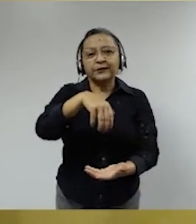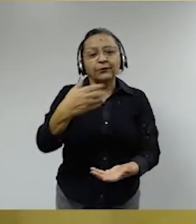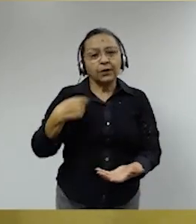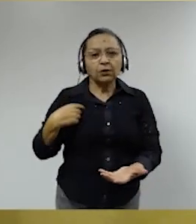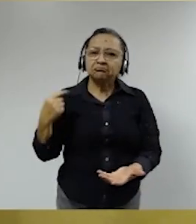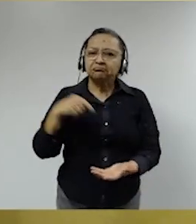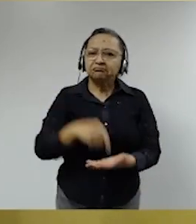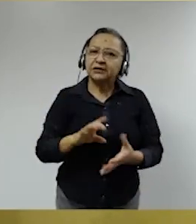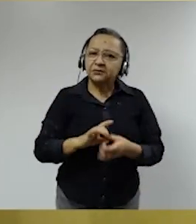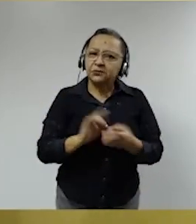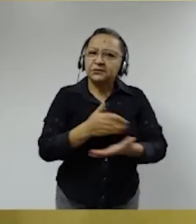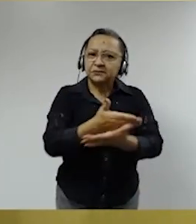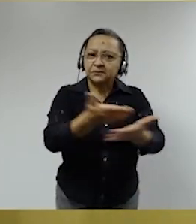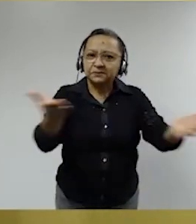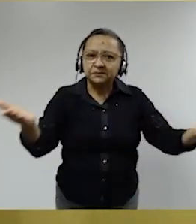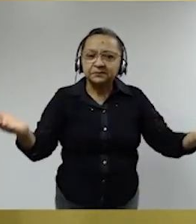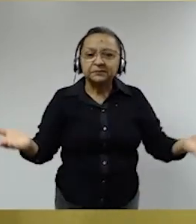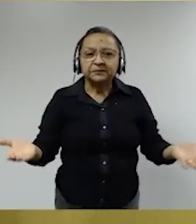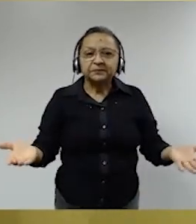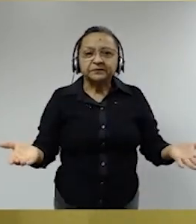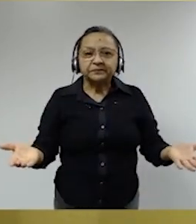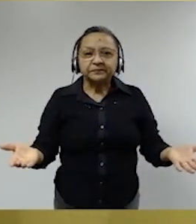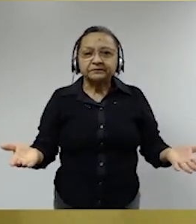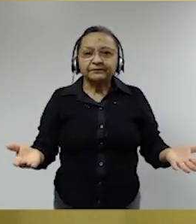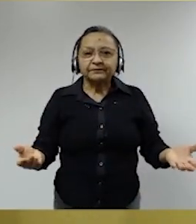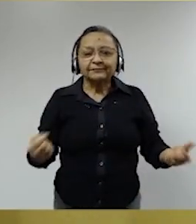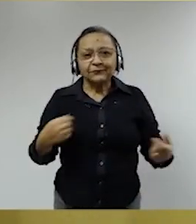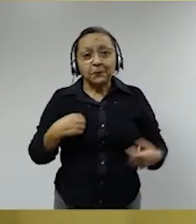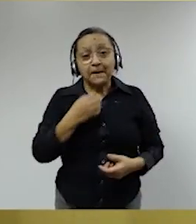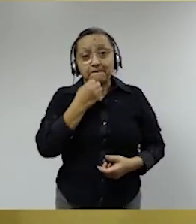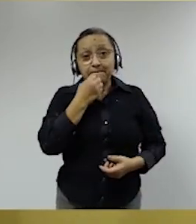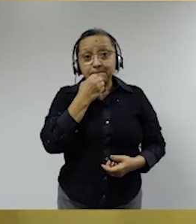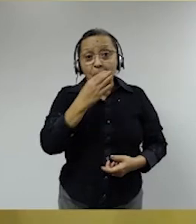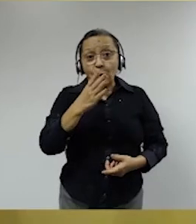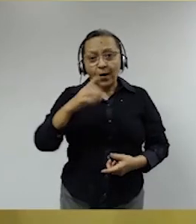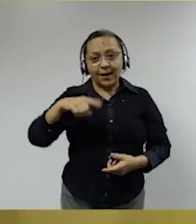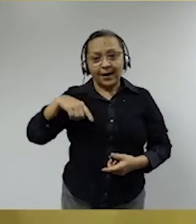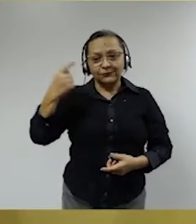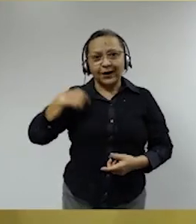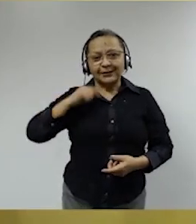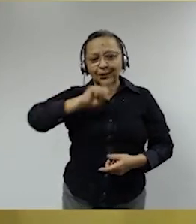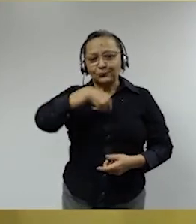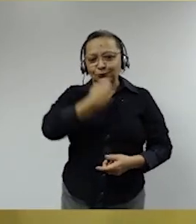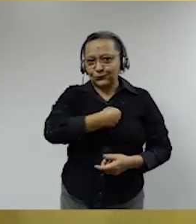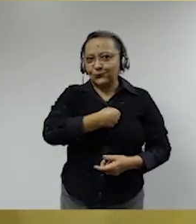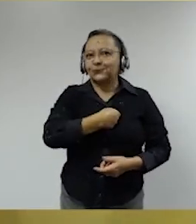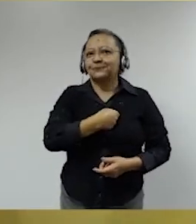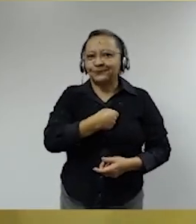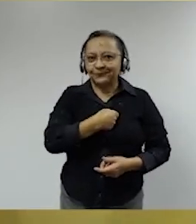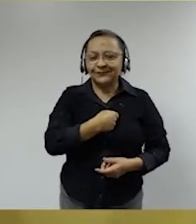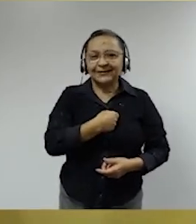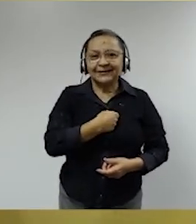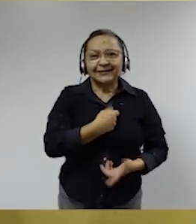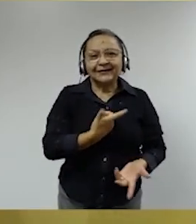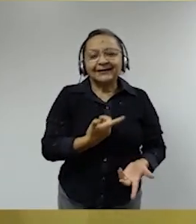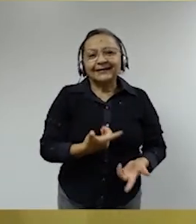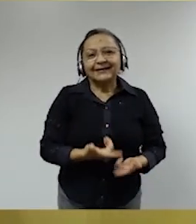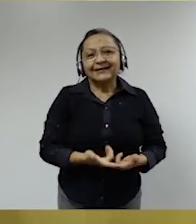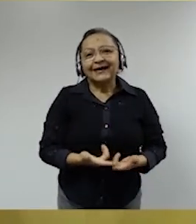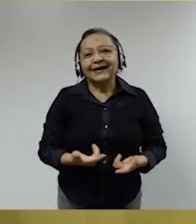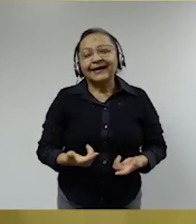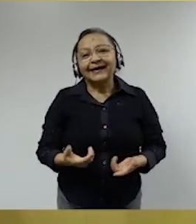coloco à disposição de todos, e como boa advogada que sou, não poderia, sem querer ser